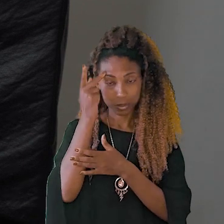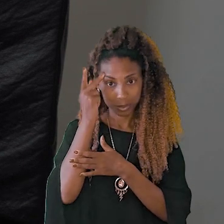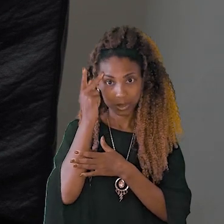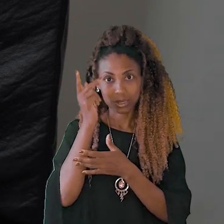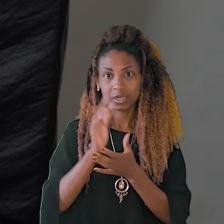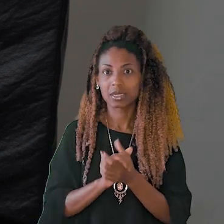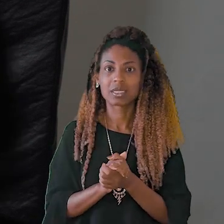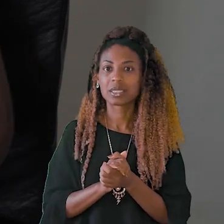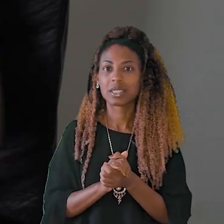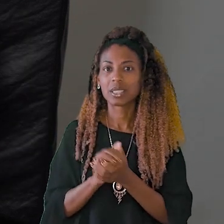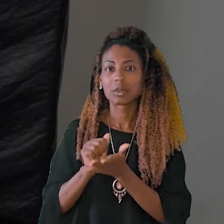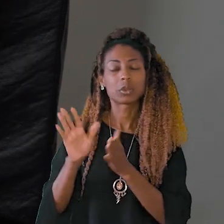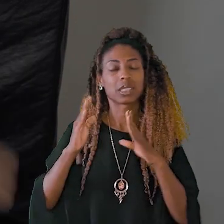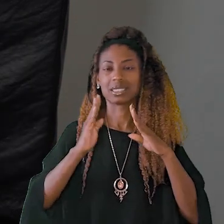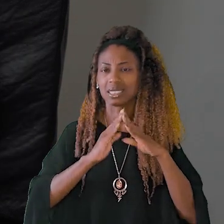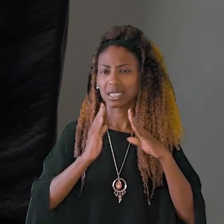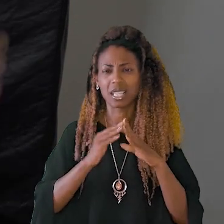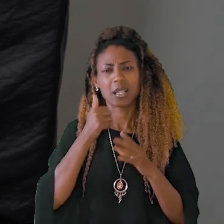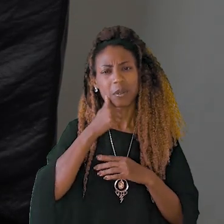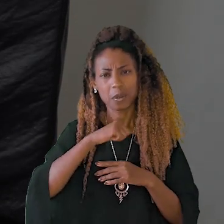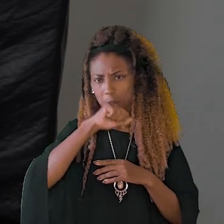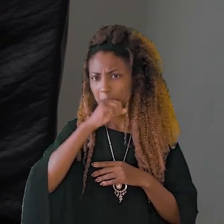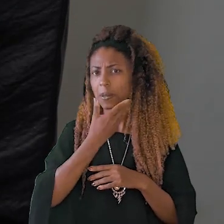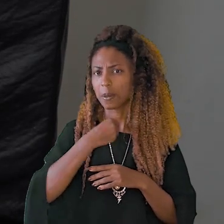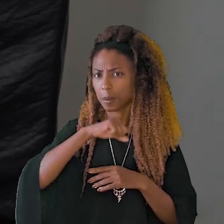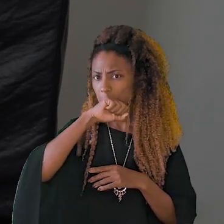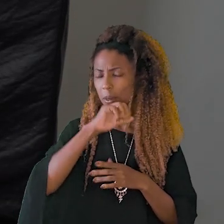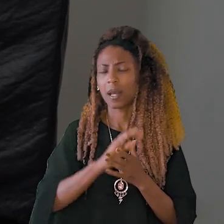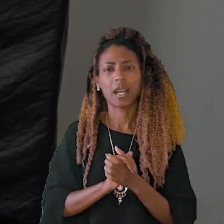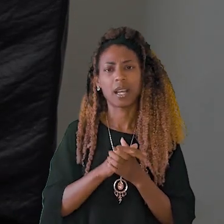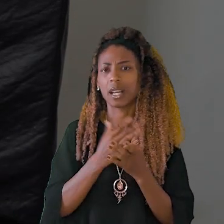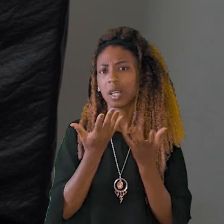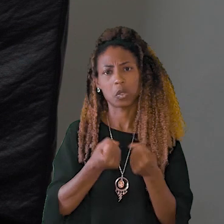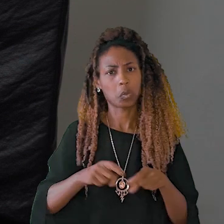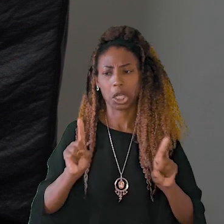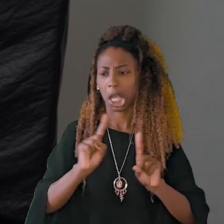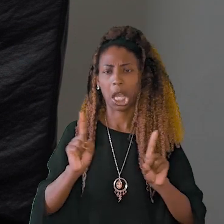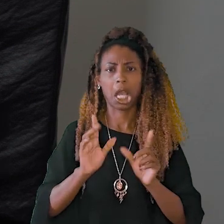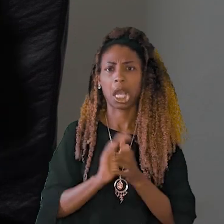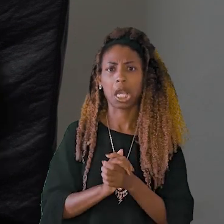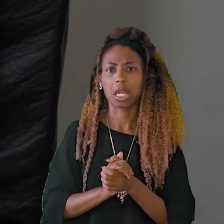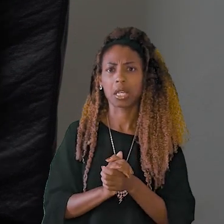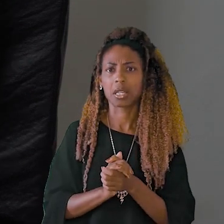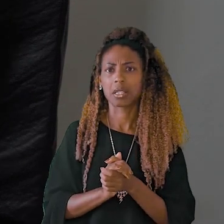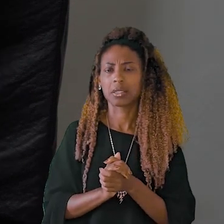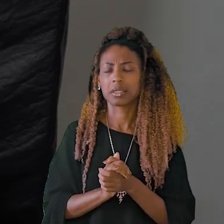Enfim, que são expulsos de casas, que pais e mães, né, de sangue não aceitam, né, essas questões,